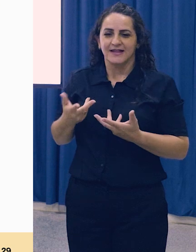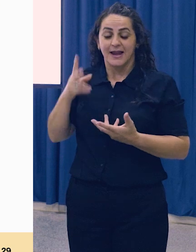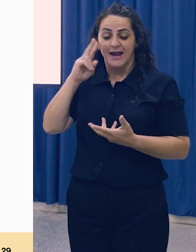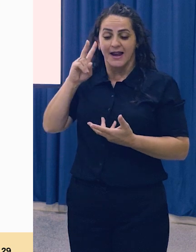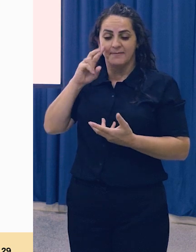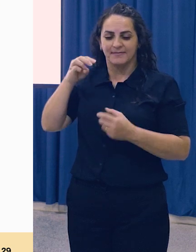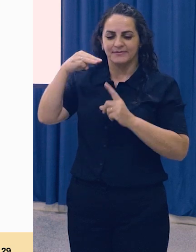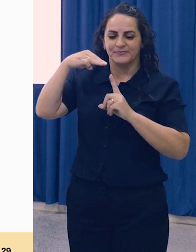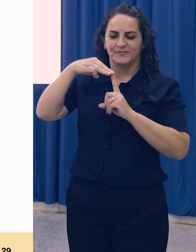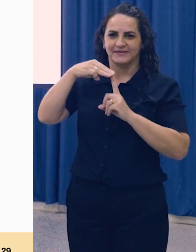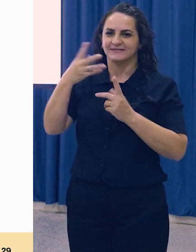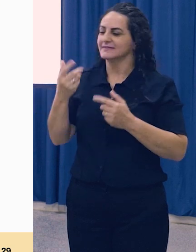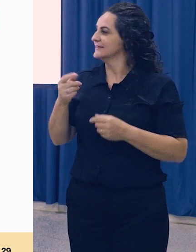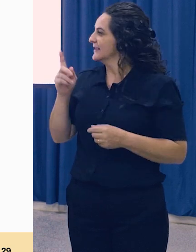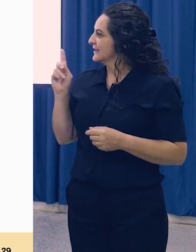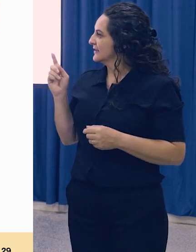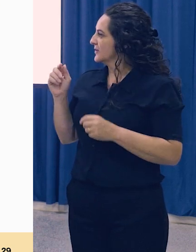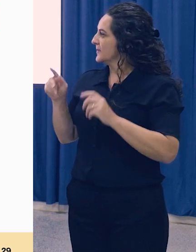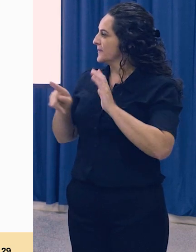era um shopping pet friendly,